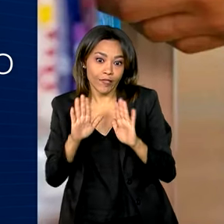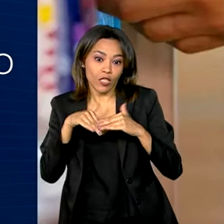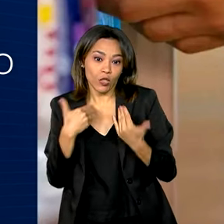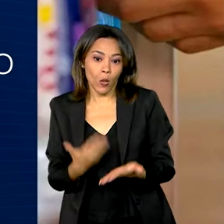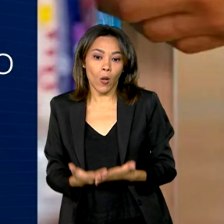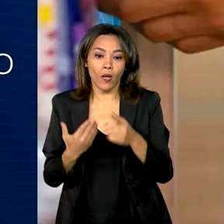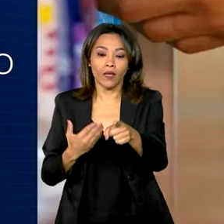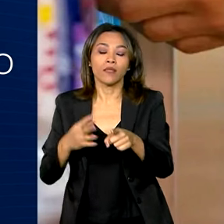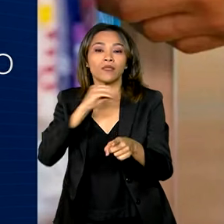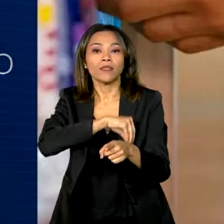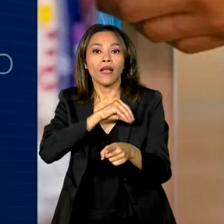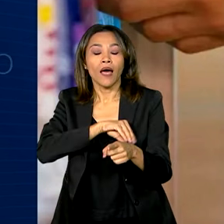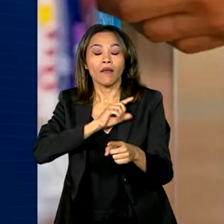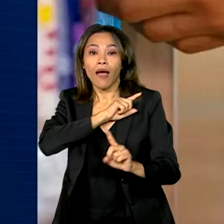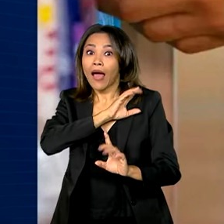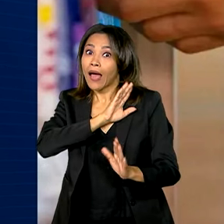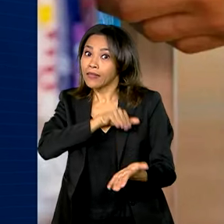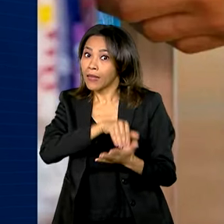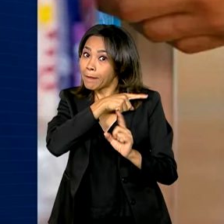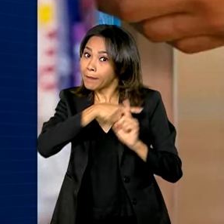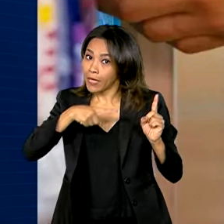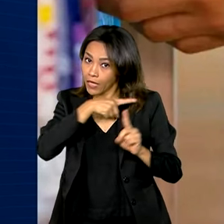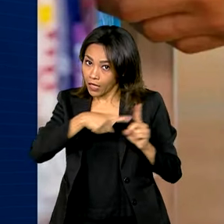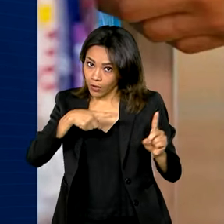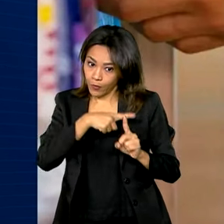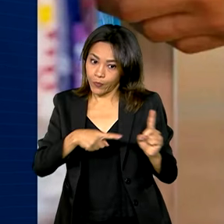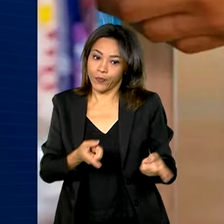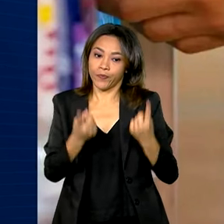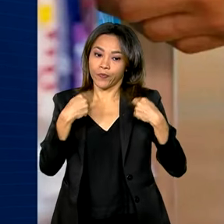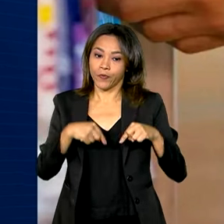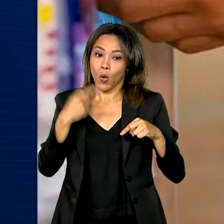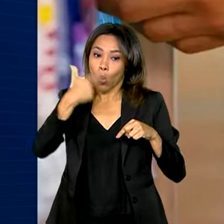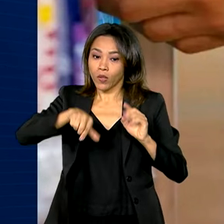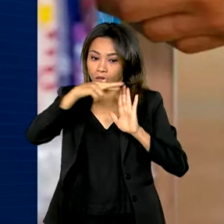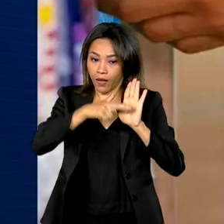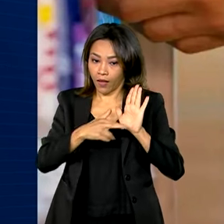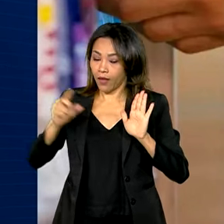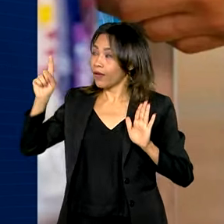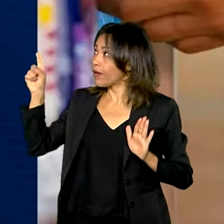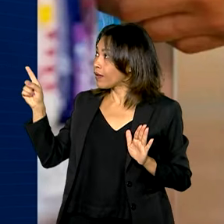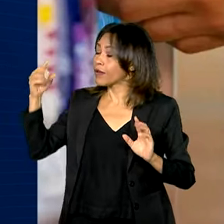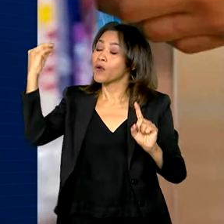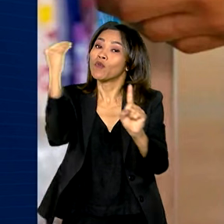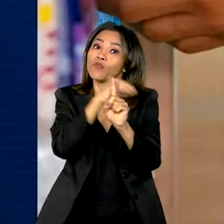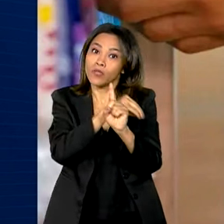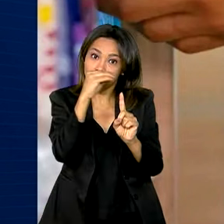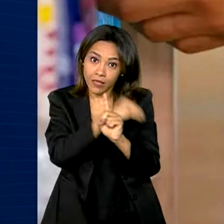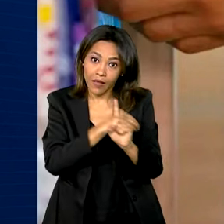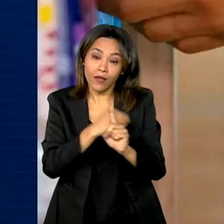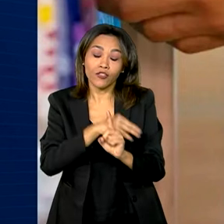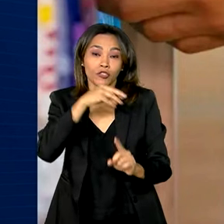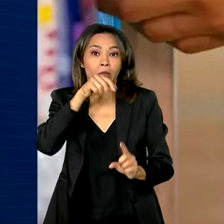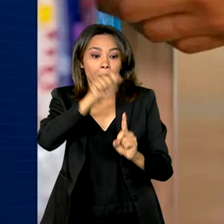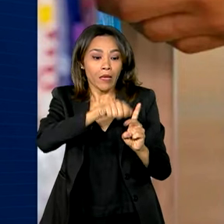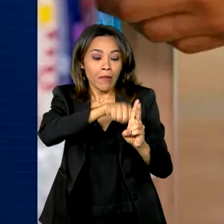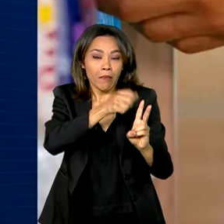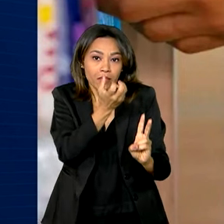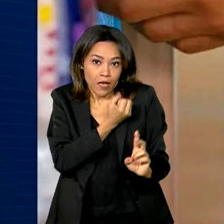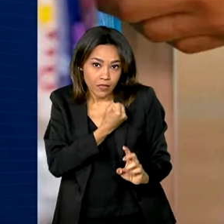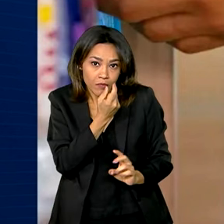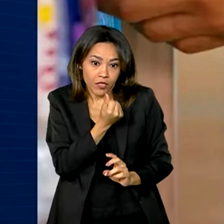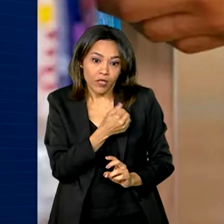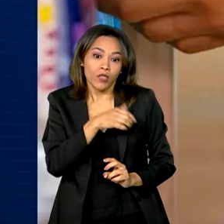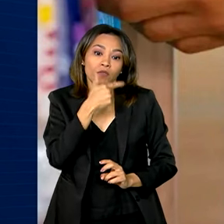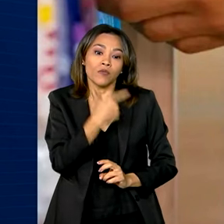por pessoa de até meio salário mínimo, ou estar em situação de vulnerabilidade extrema, com renda mensal de até